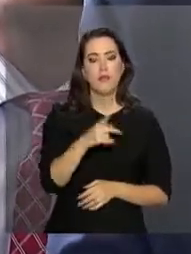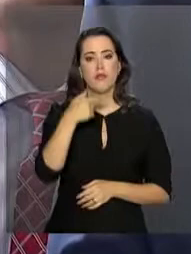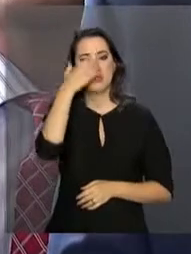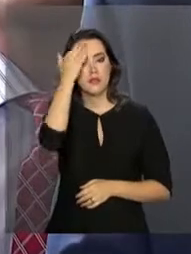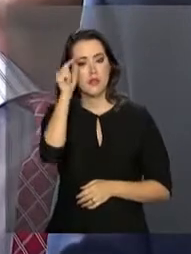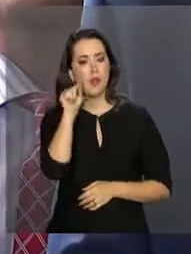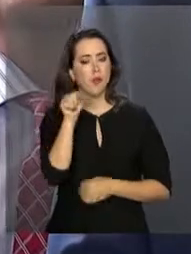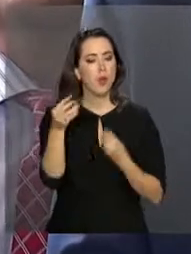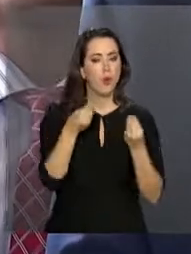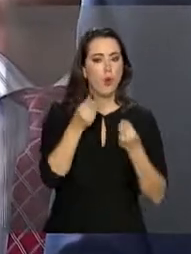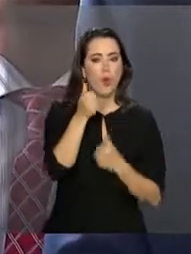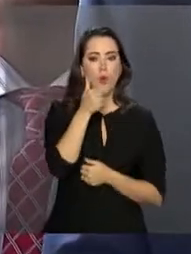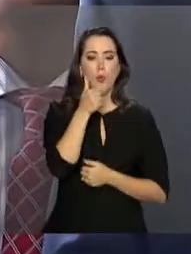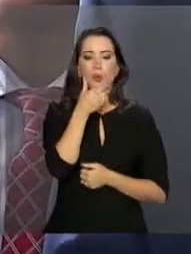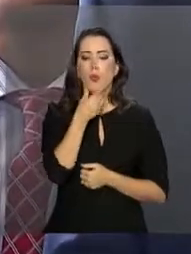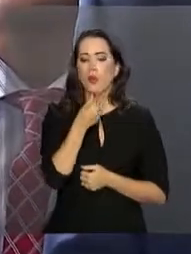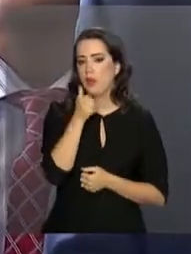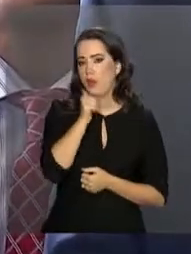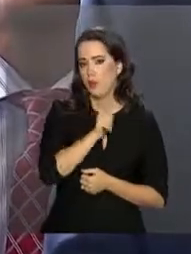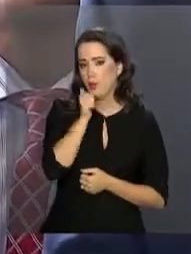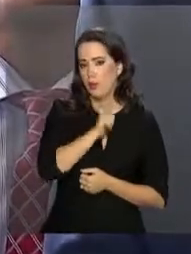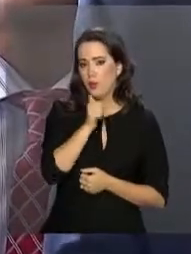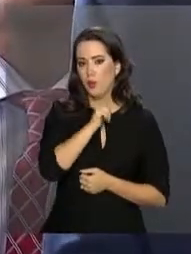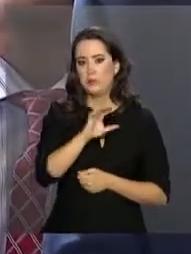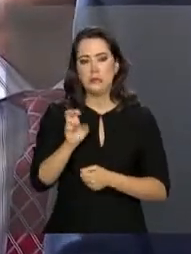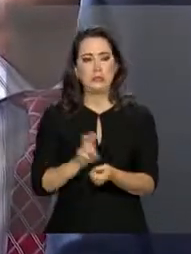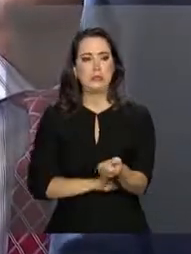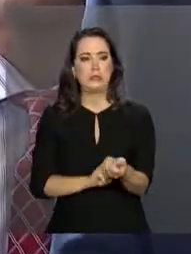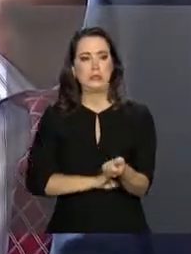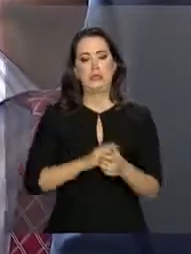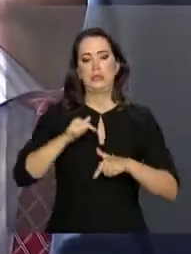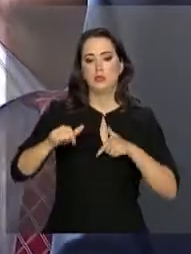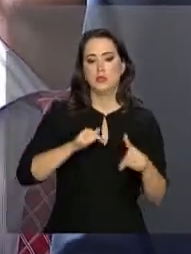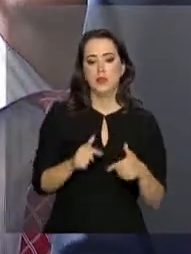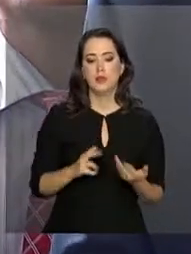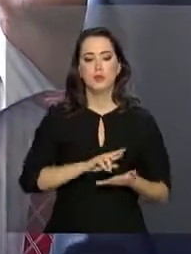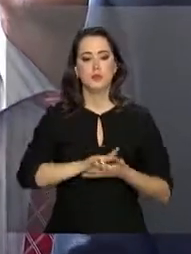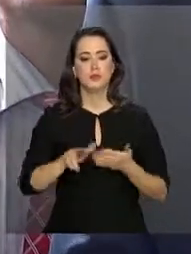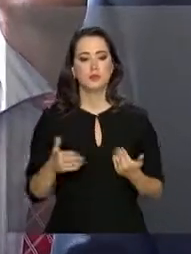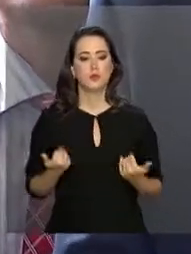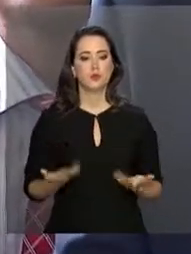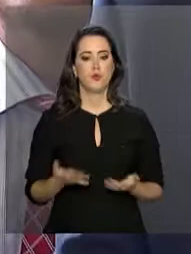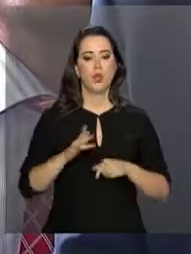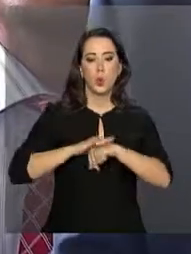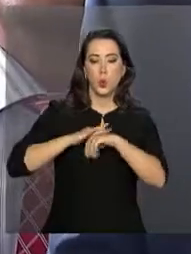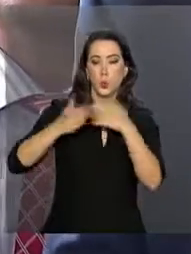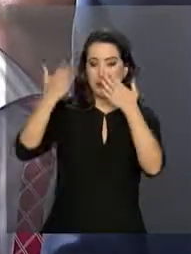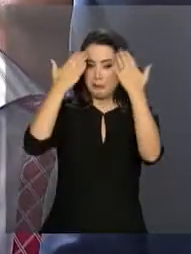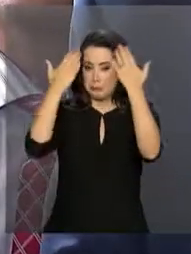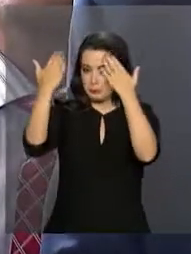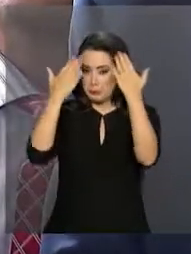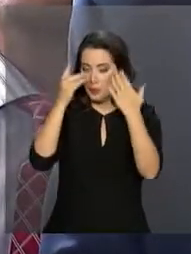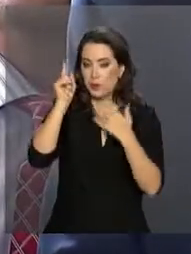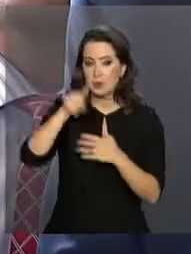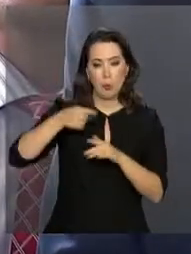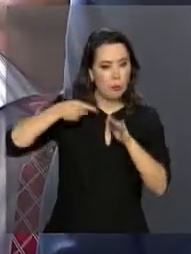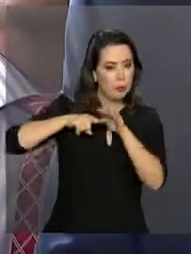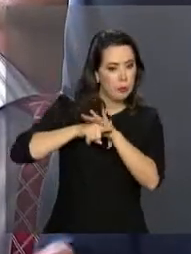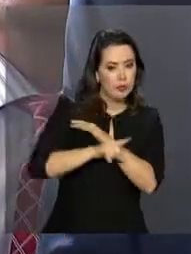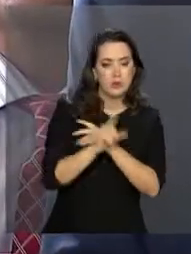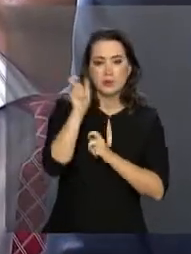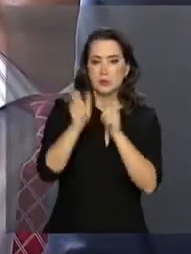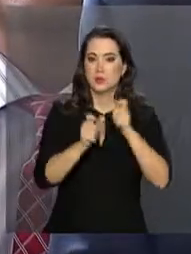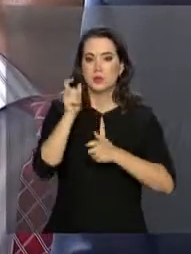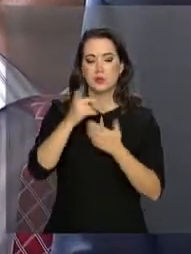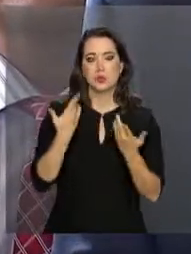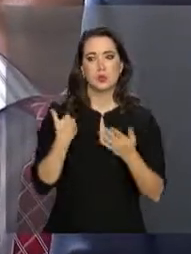do homem quanto na mulher a questão do stress do trabalho a questão da doença mental que o principal agravo que leva